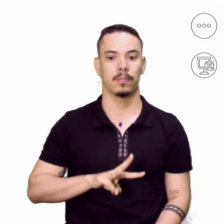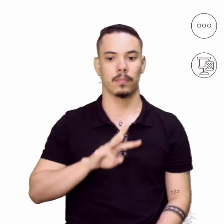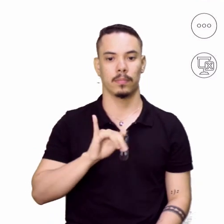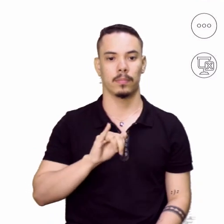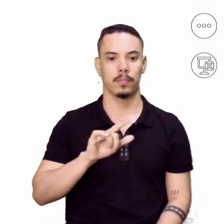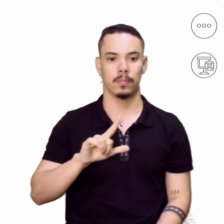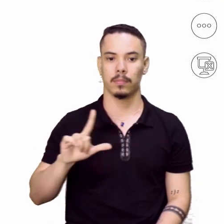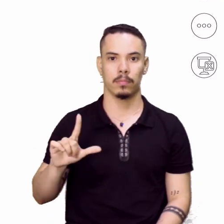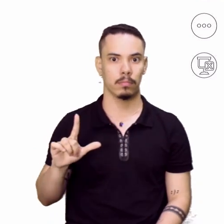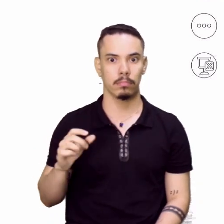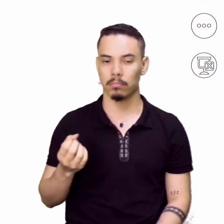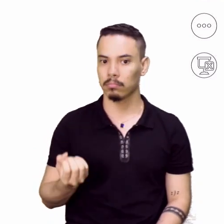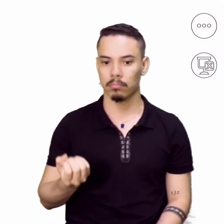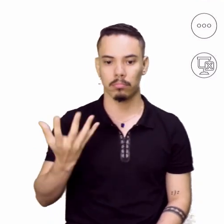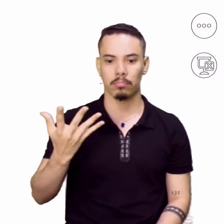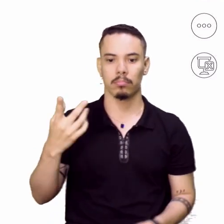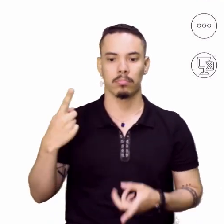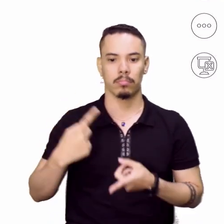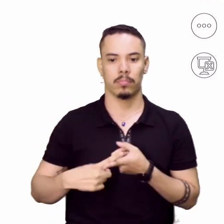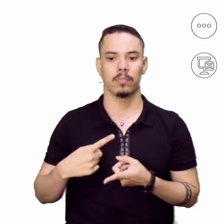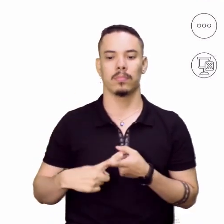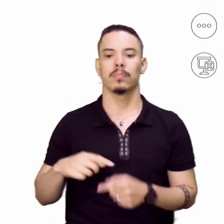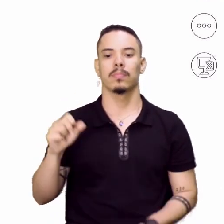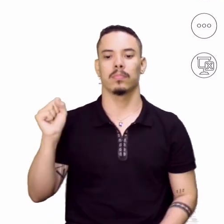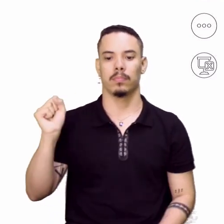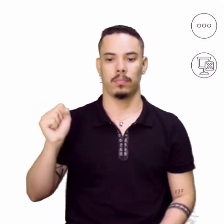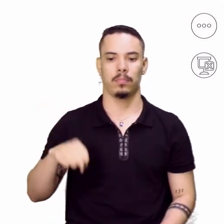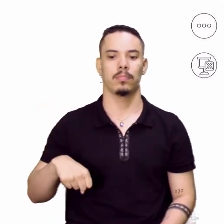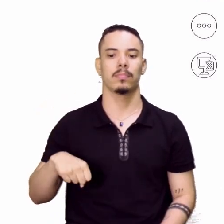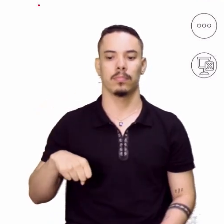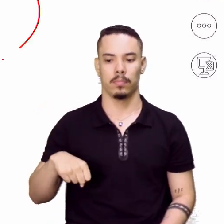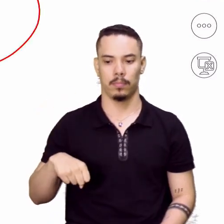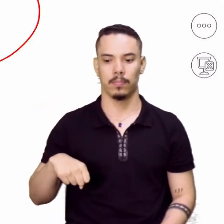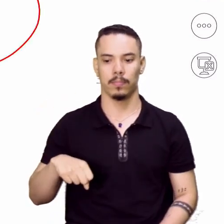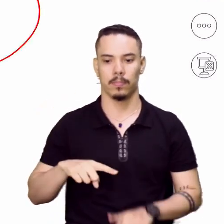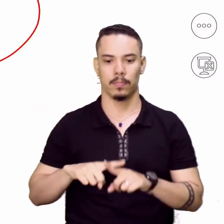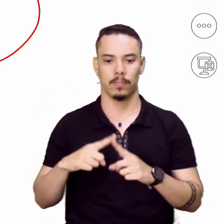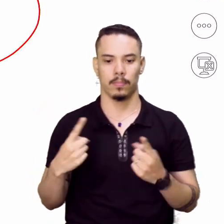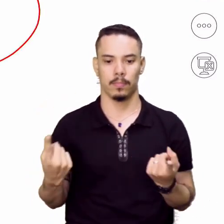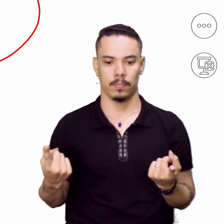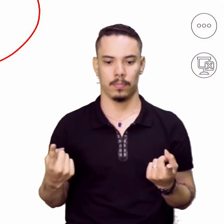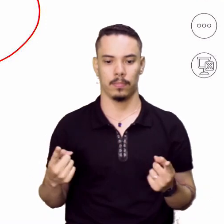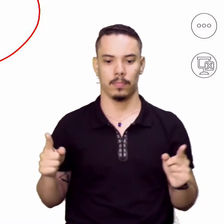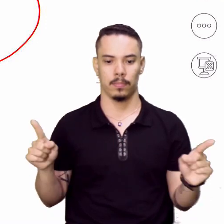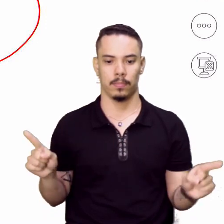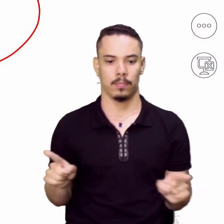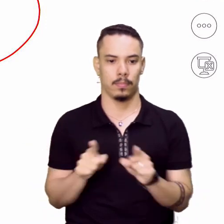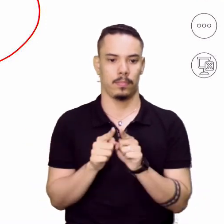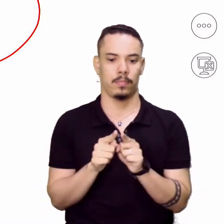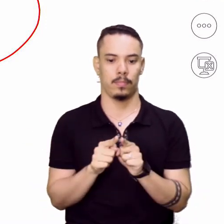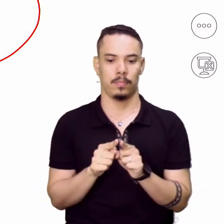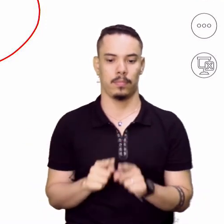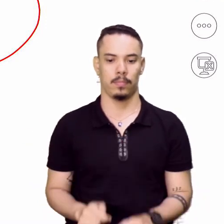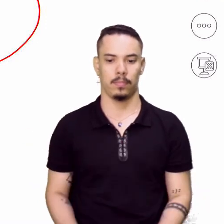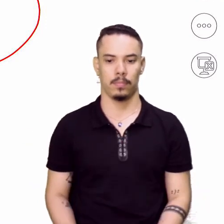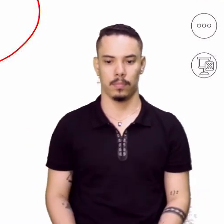negativa ele não aparece por ele aparece sim ele tá aqui só que ele tá aqui na forma